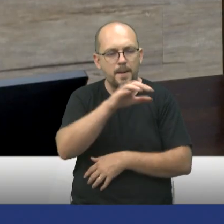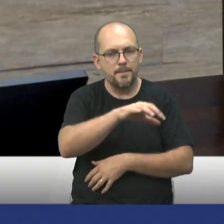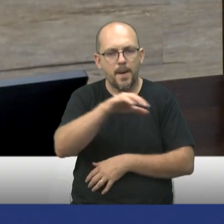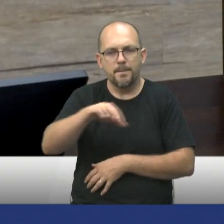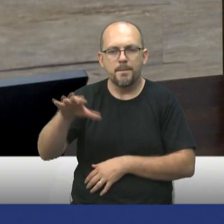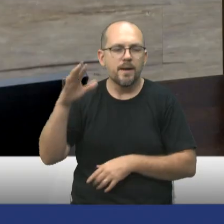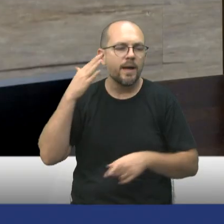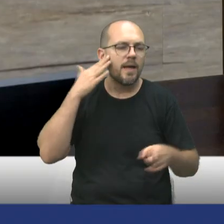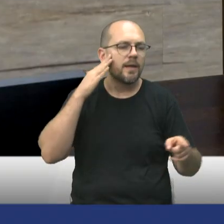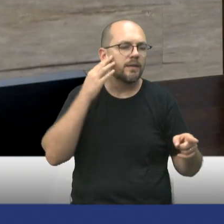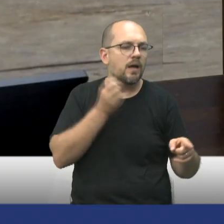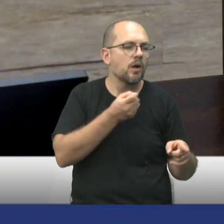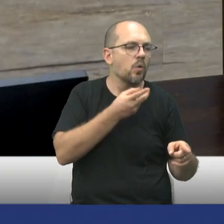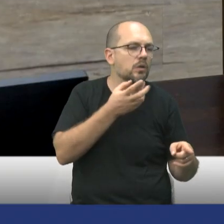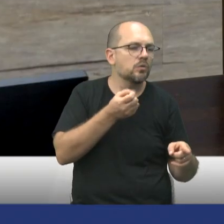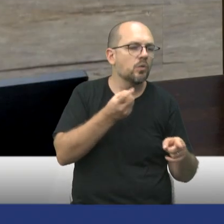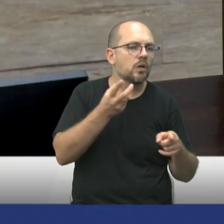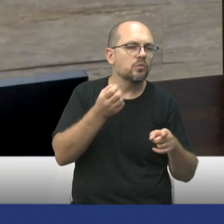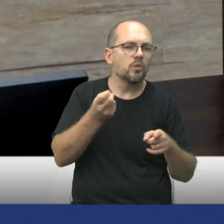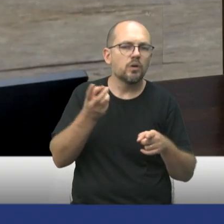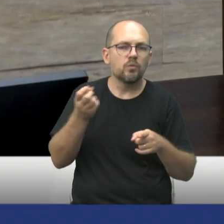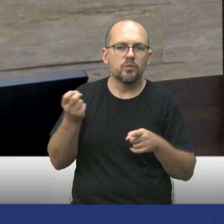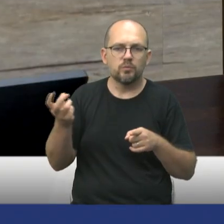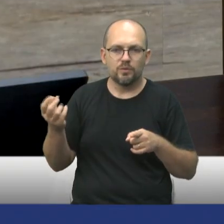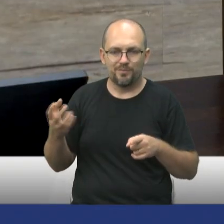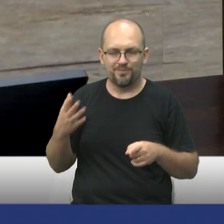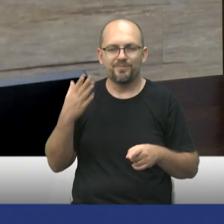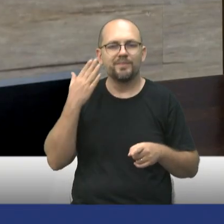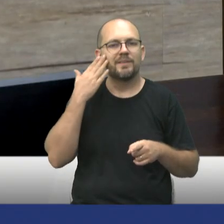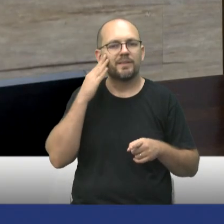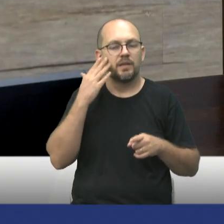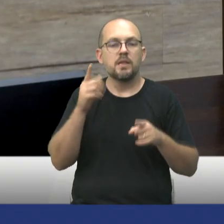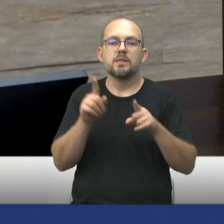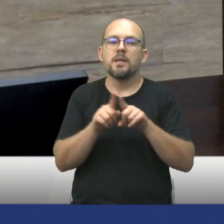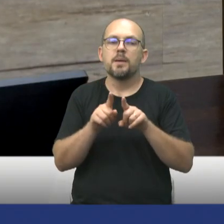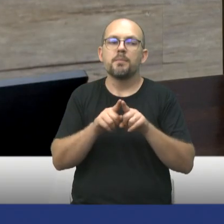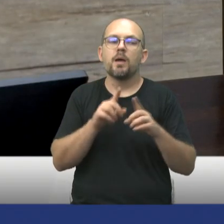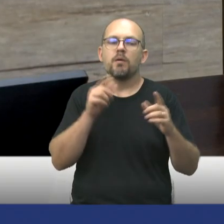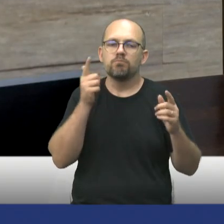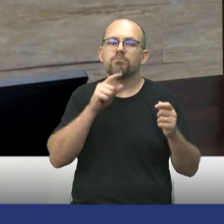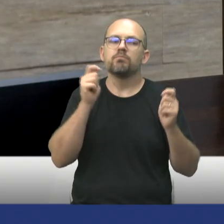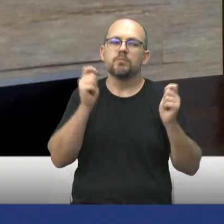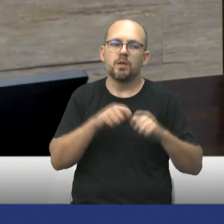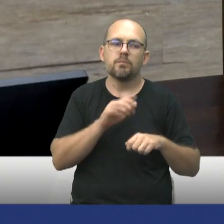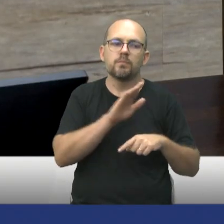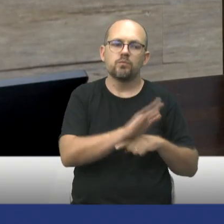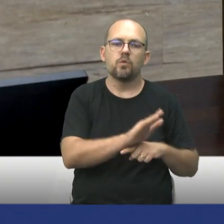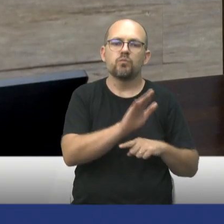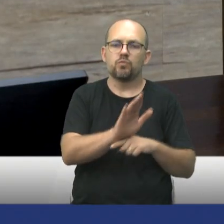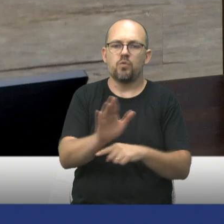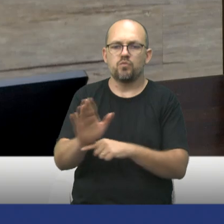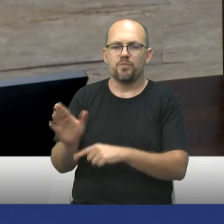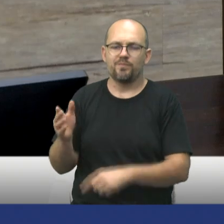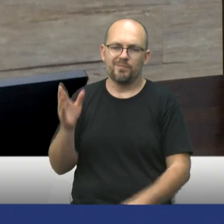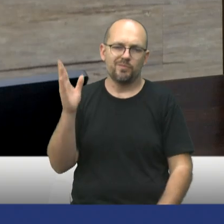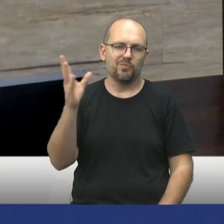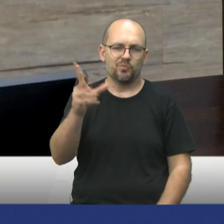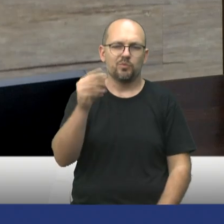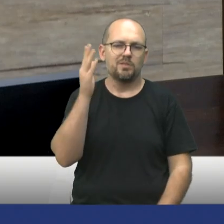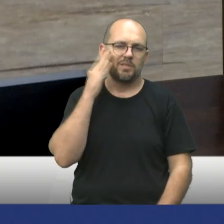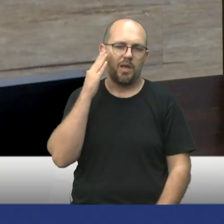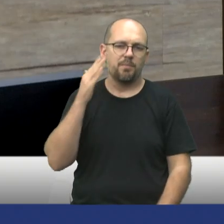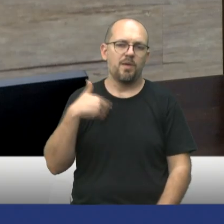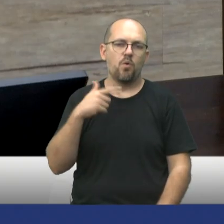entender os números da entidade e também, né, atender a entidade. Eu, todos sabem, fui prefeito lá em